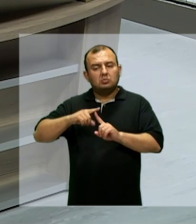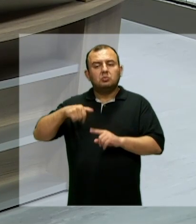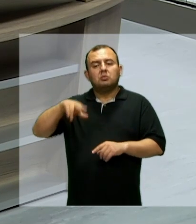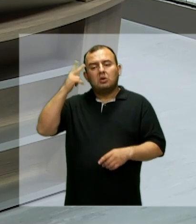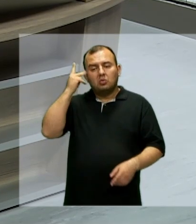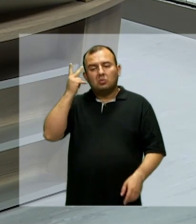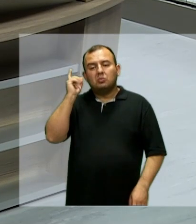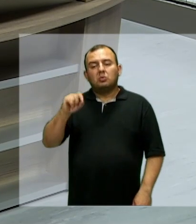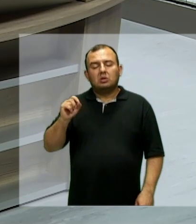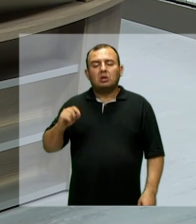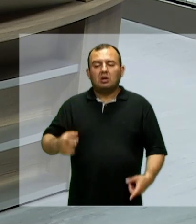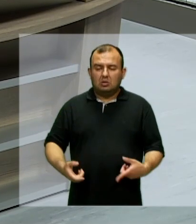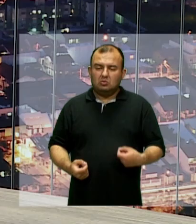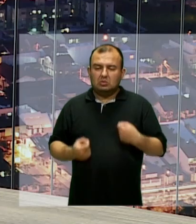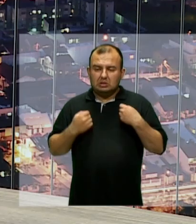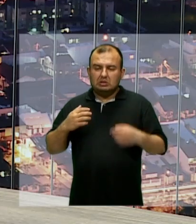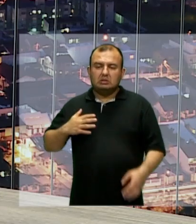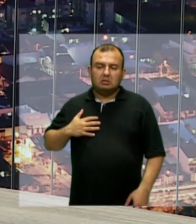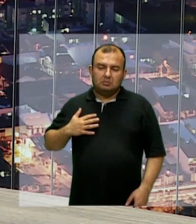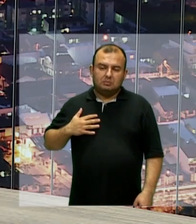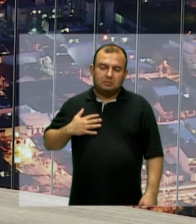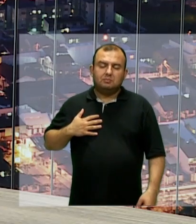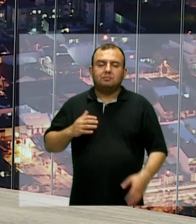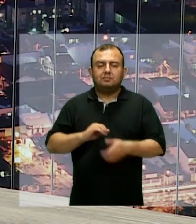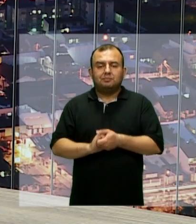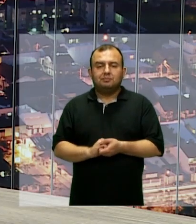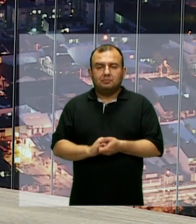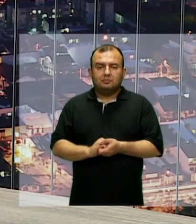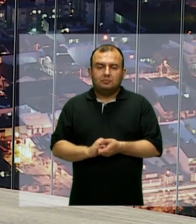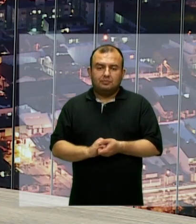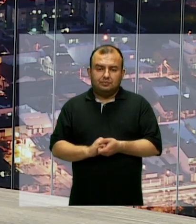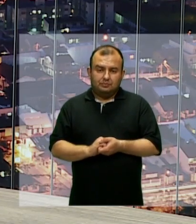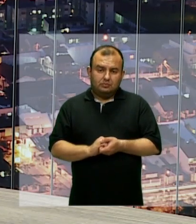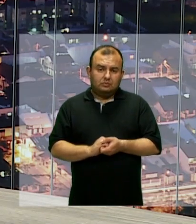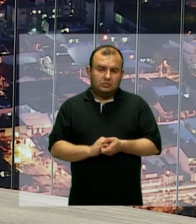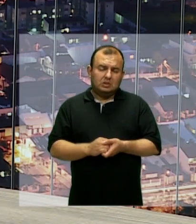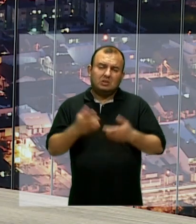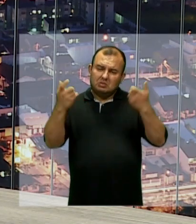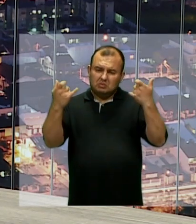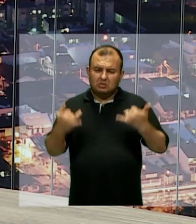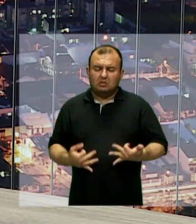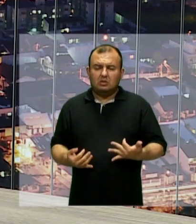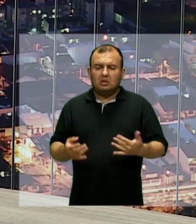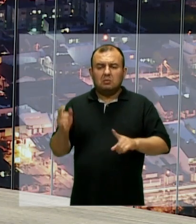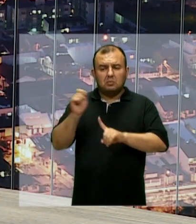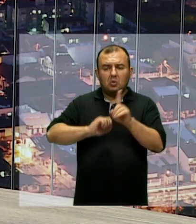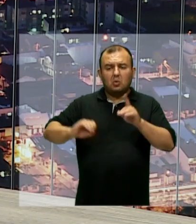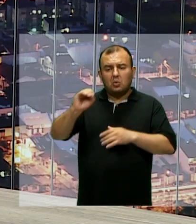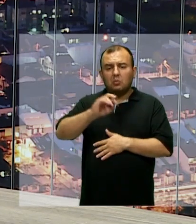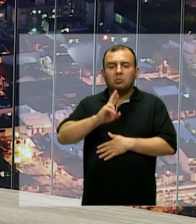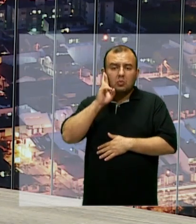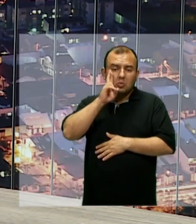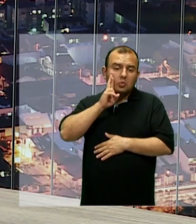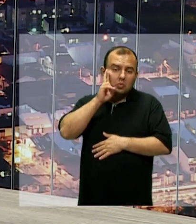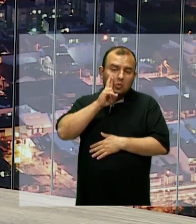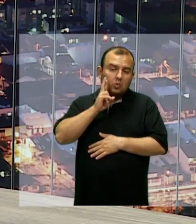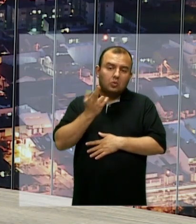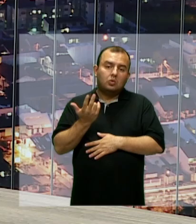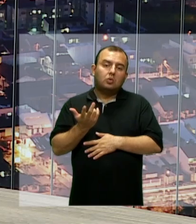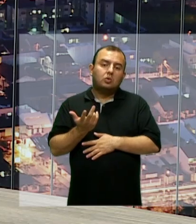comum. E assim, o senhor falou ali, o Outubro Rosa, ele foi, tipo